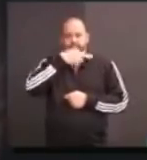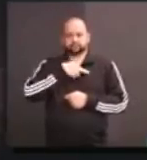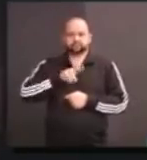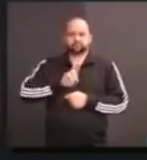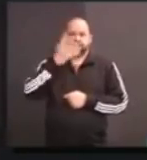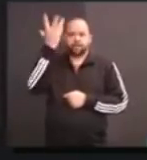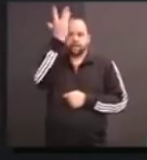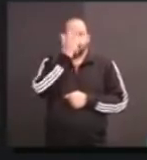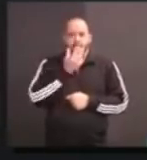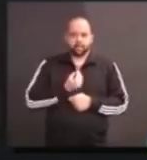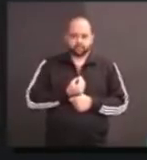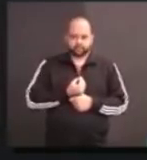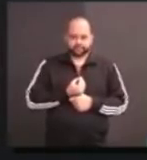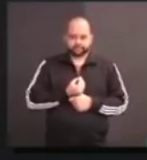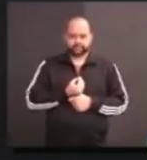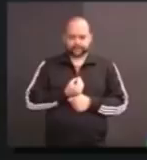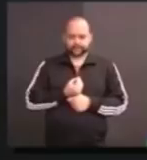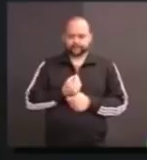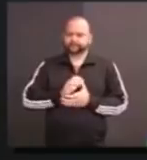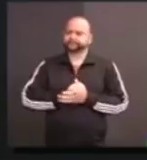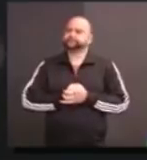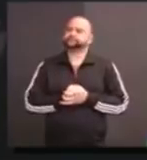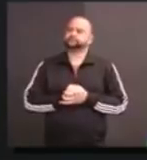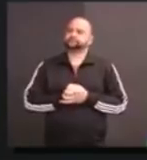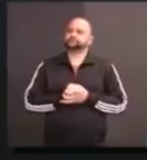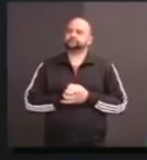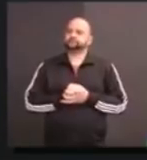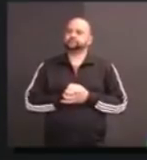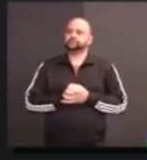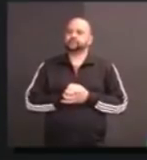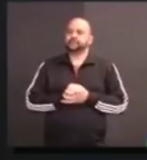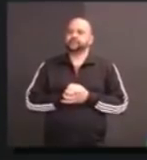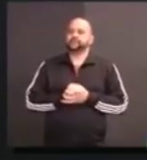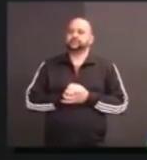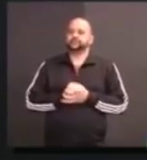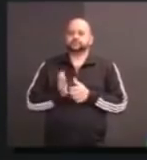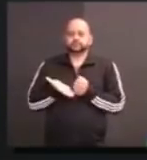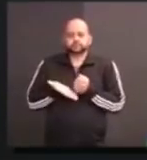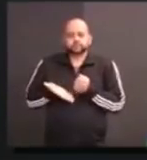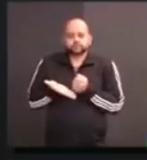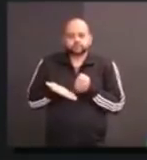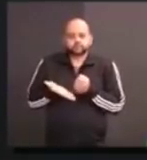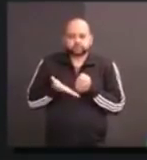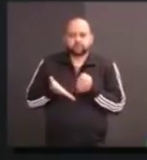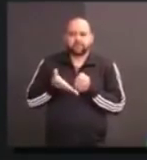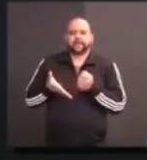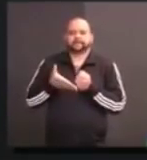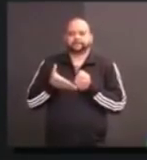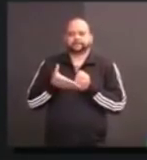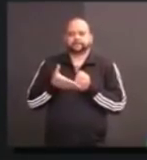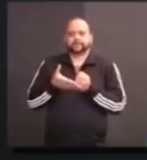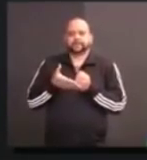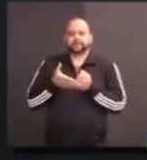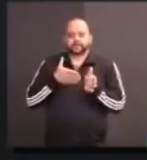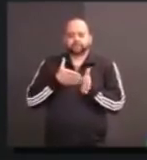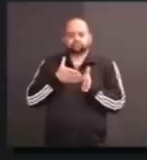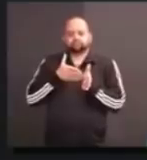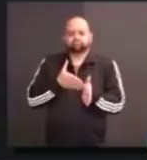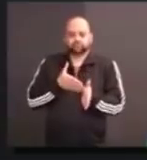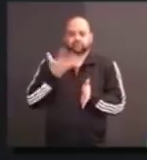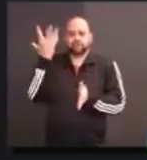Nas primeiras letras, no ABC da doutrina